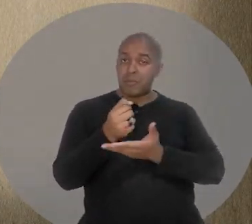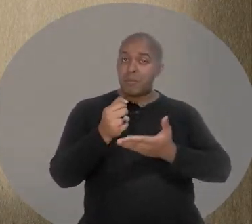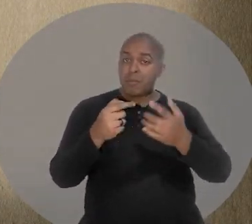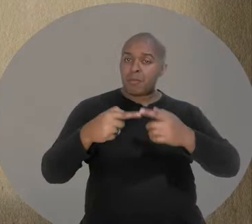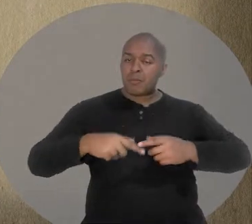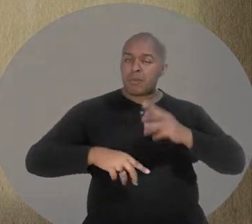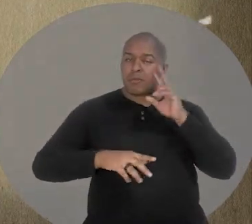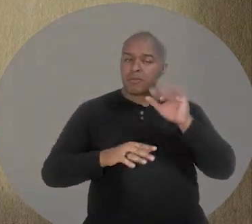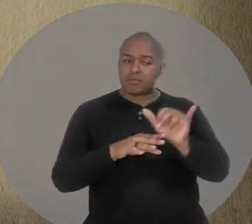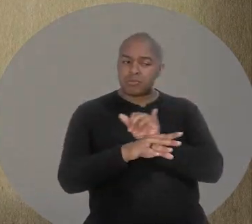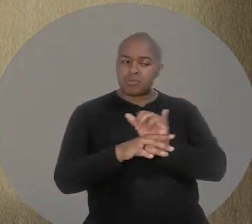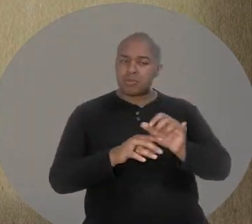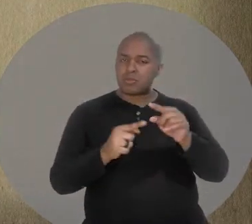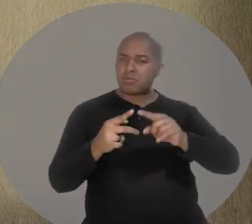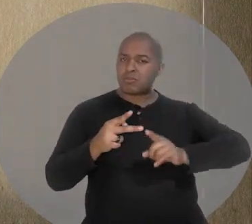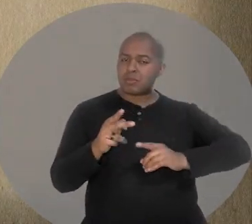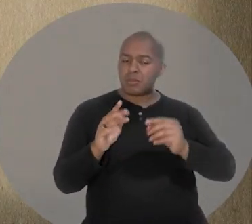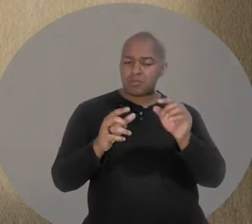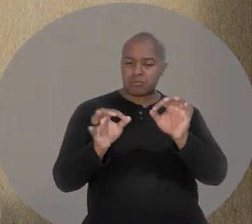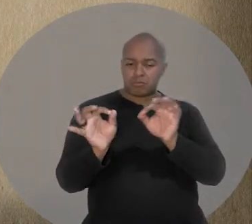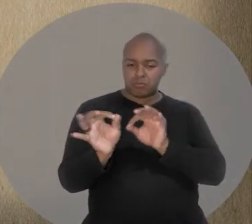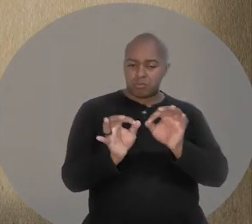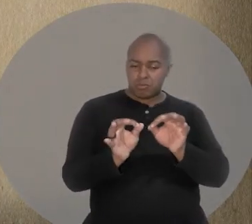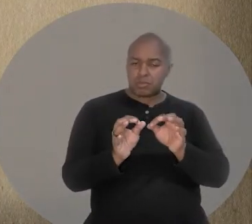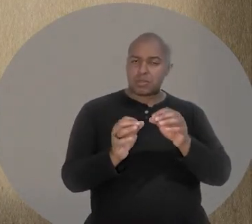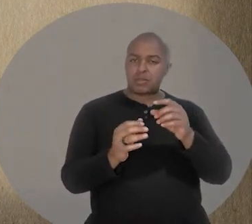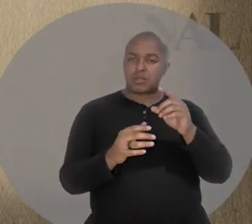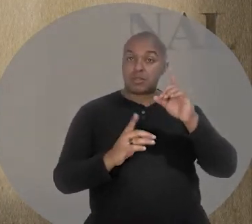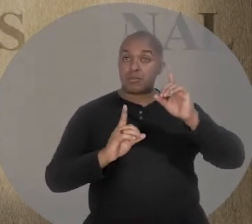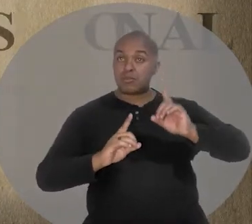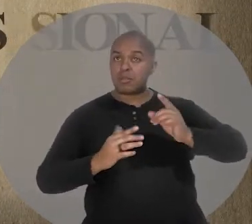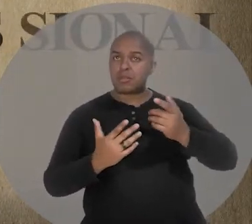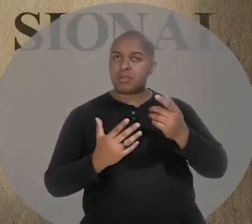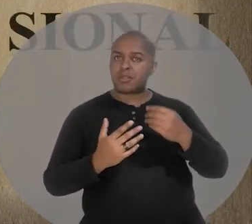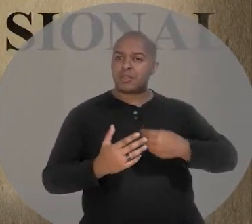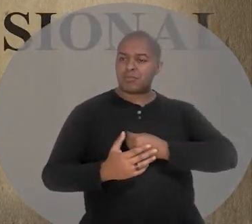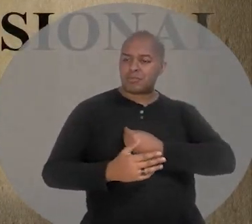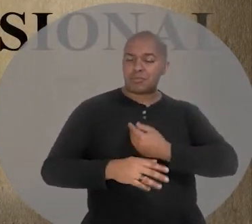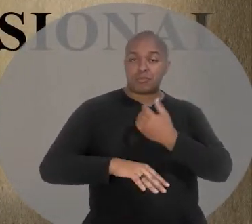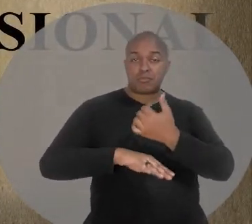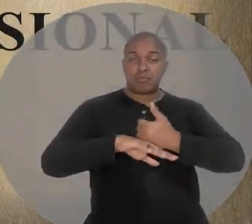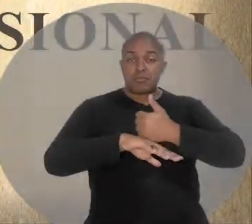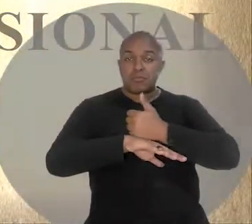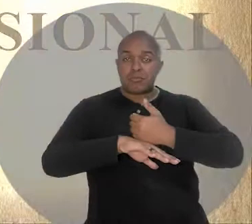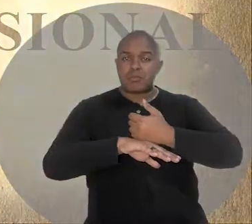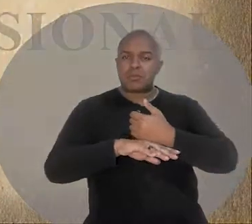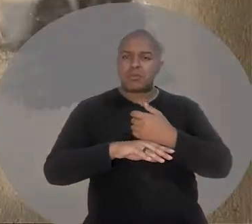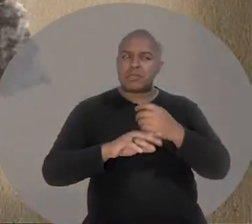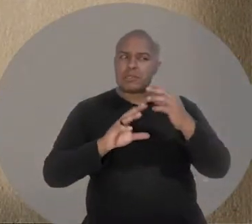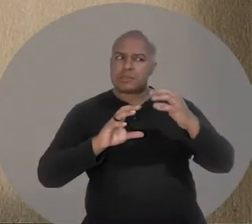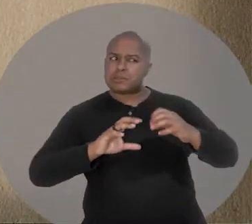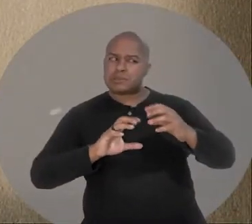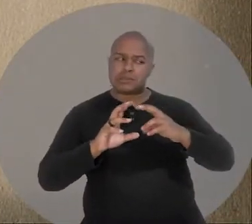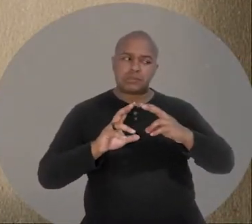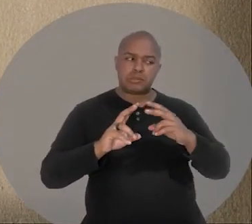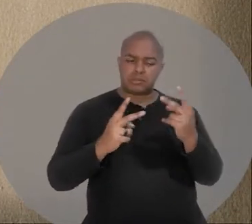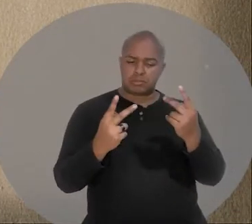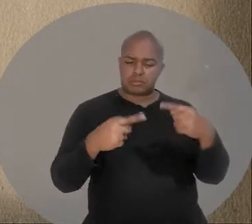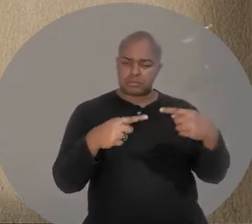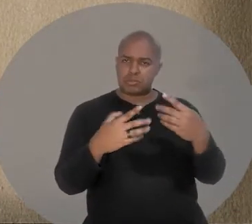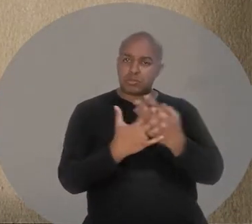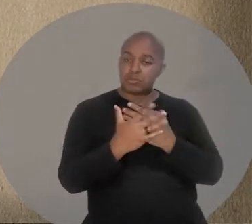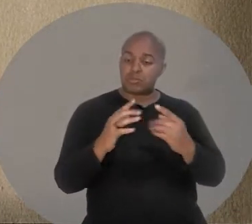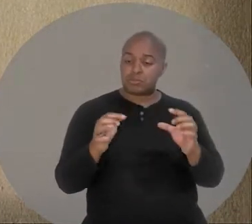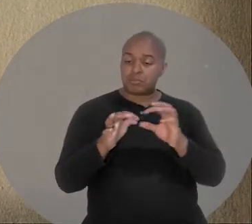básicas estruturam essa peça a ser tricotada: deficiência e vida profissional. Brigam entre si e